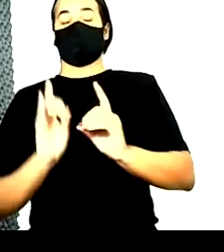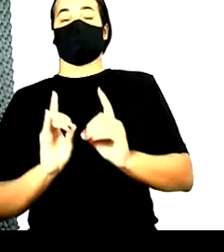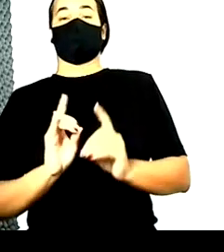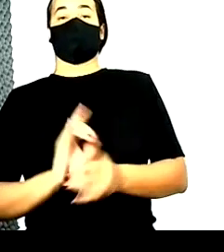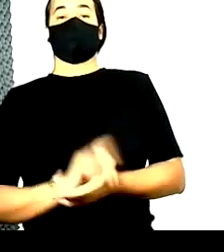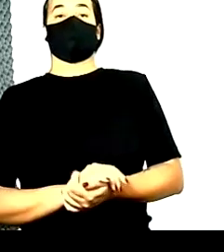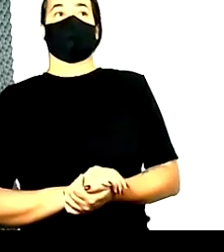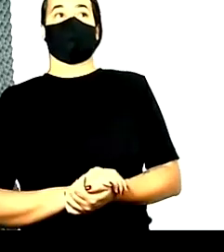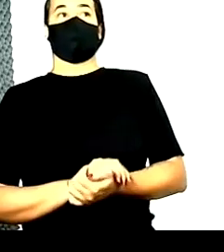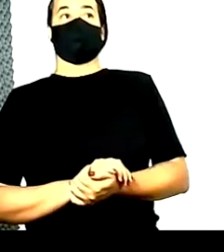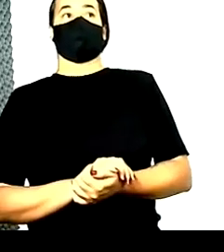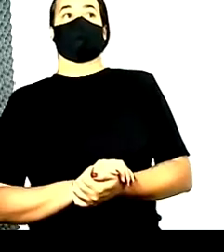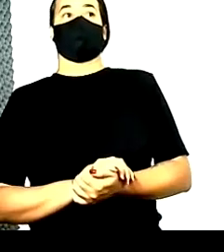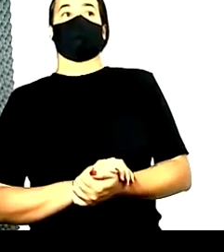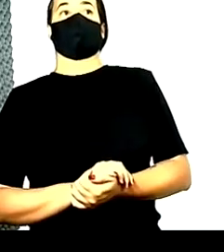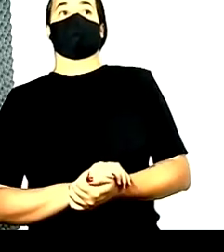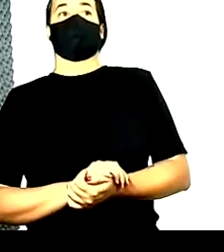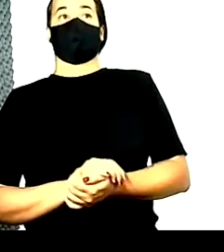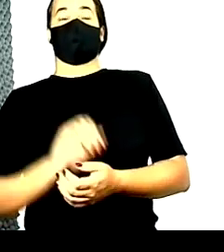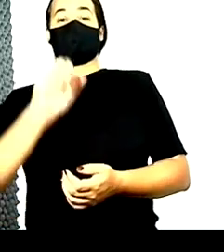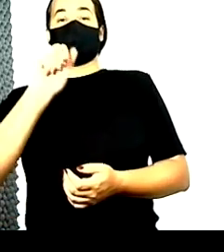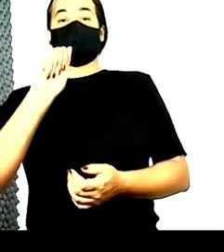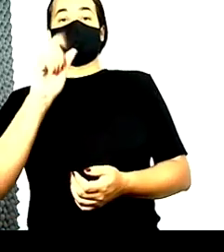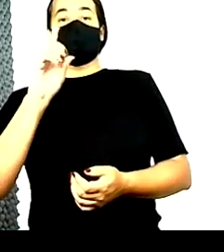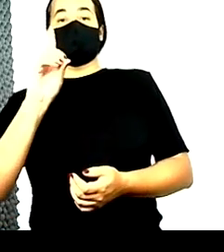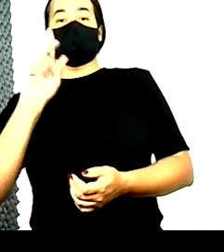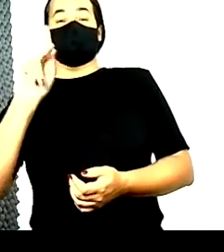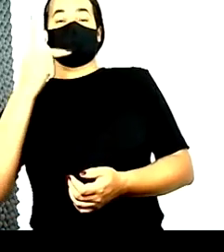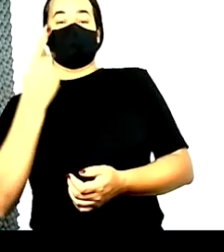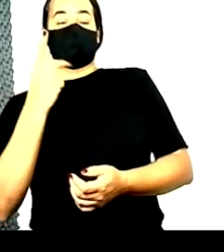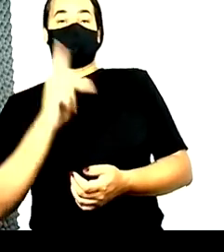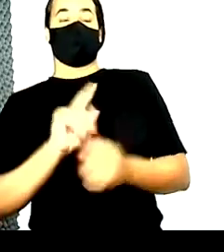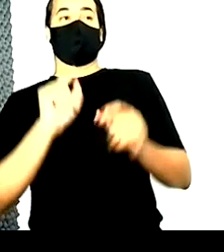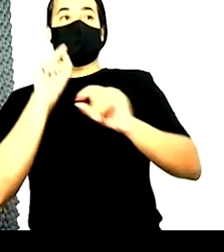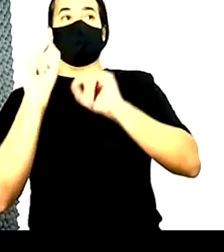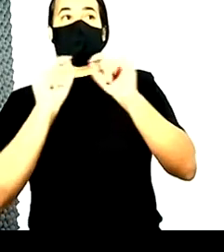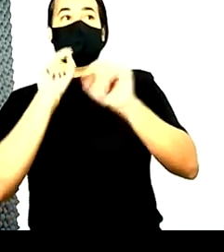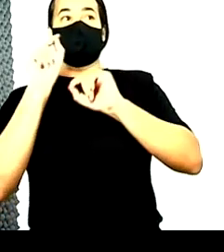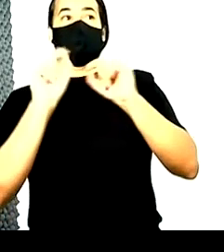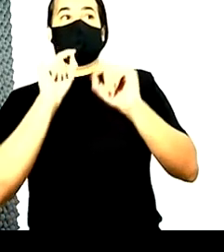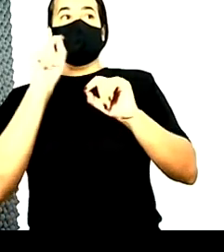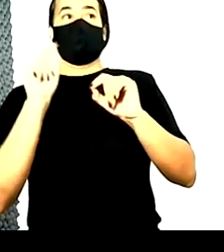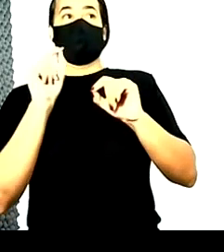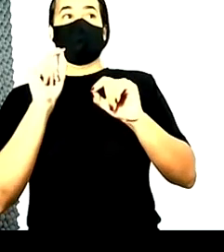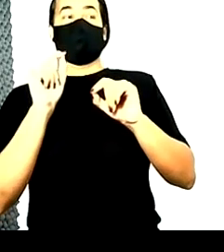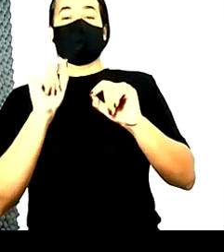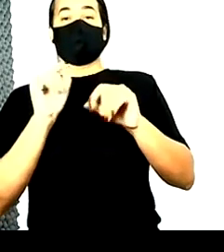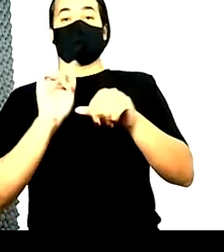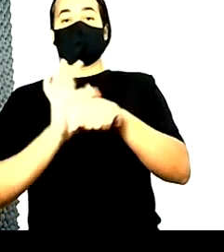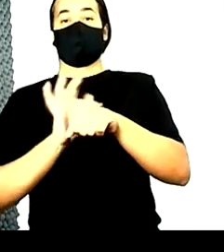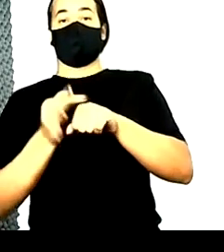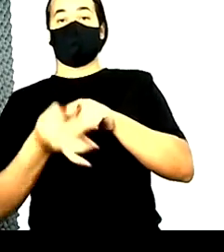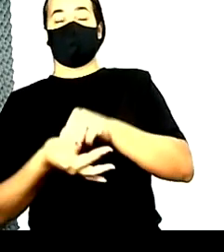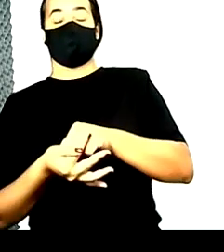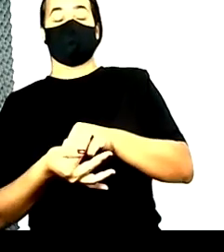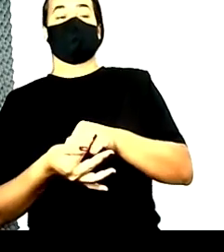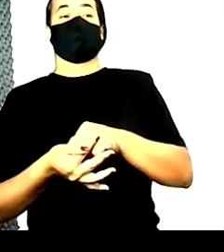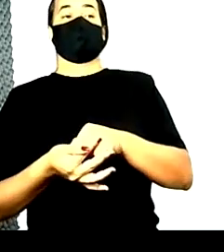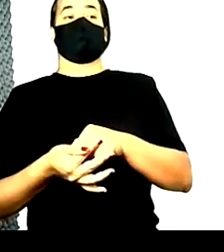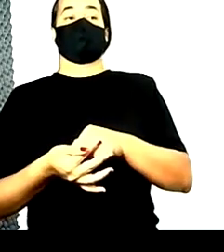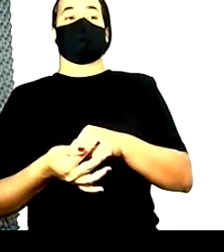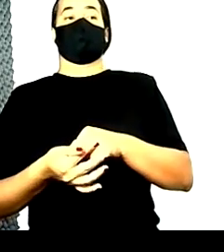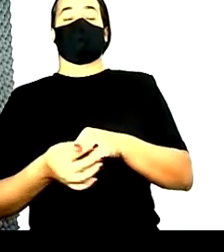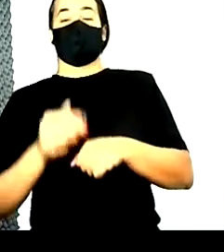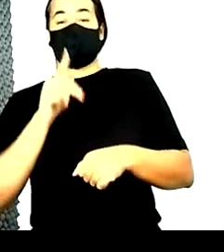o ADH, o antidiurético, que é uma substância que permite ao corpo economizar água durante a